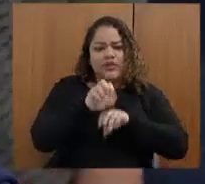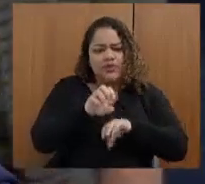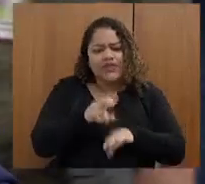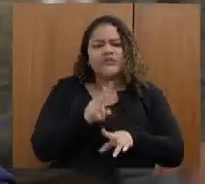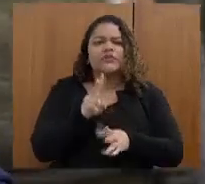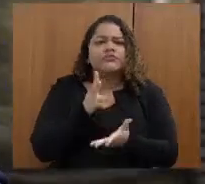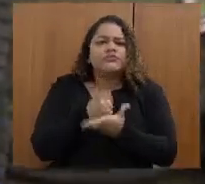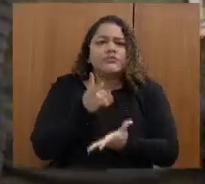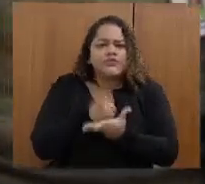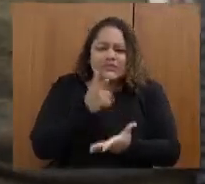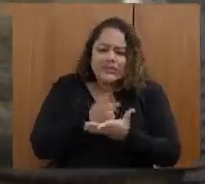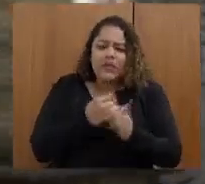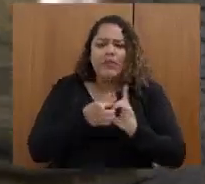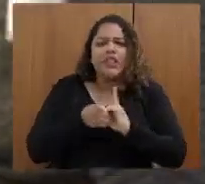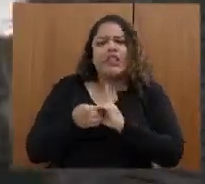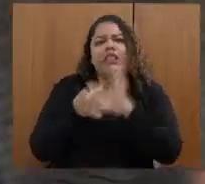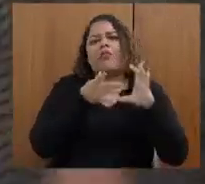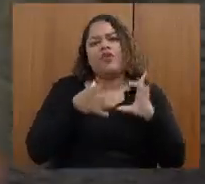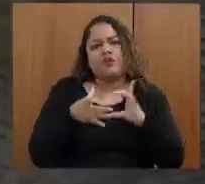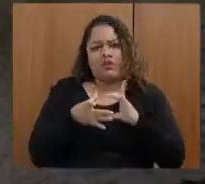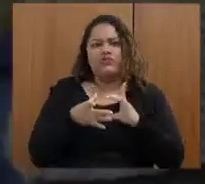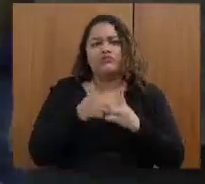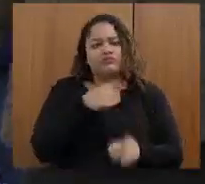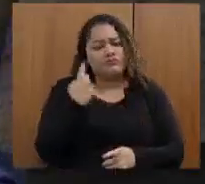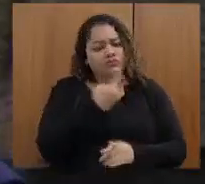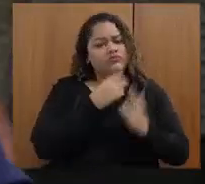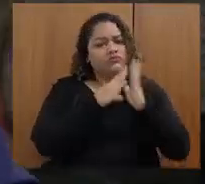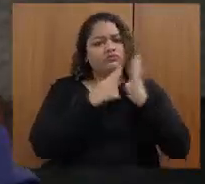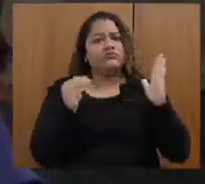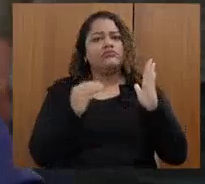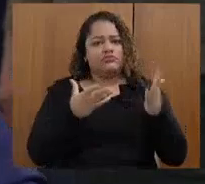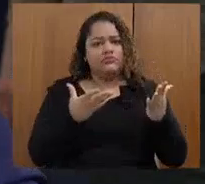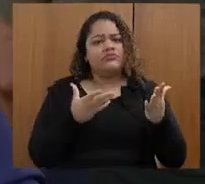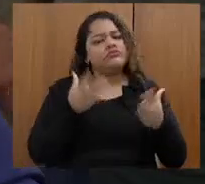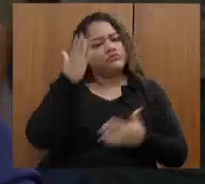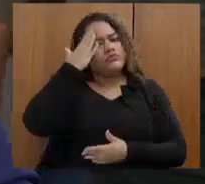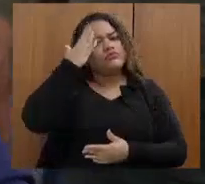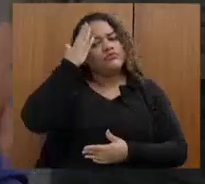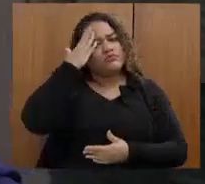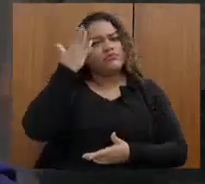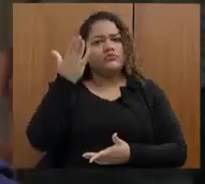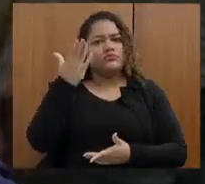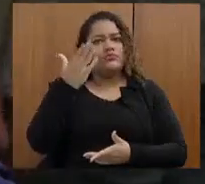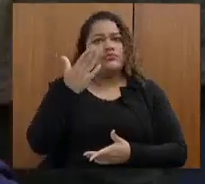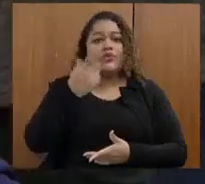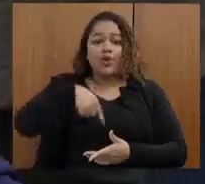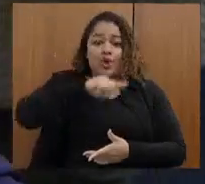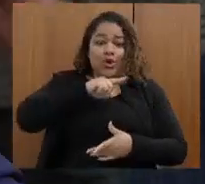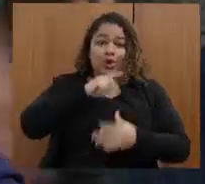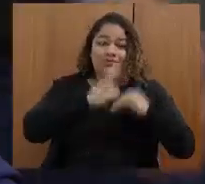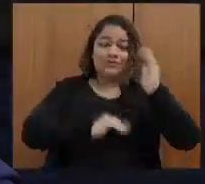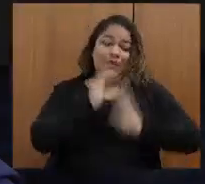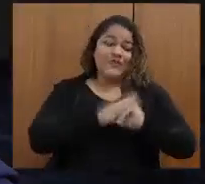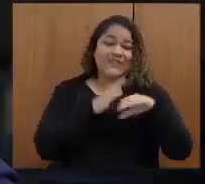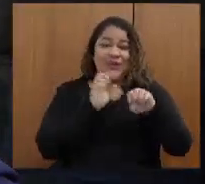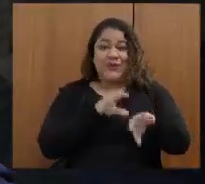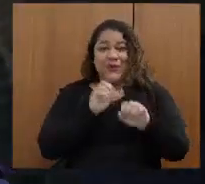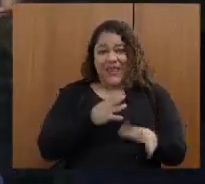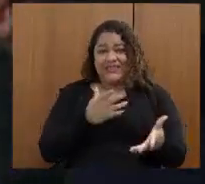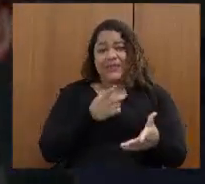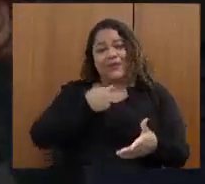bem democráticas e a gente exemplares a gente sabe trabalhar dessa forma porque nós somos educadores e assim continuaremos